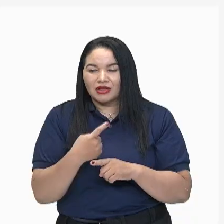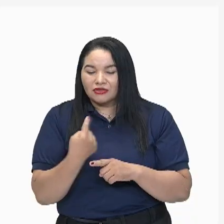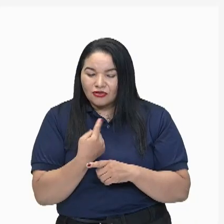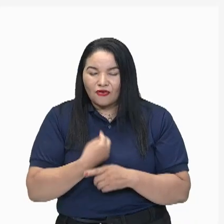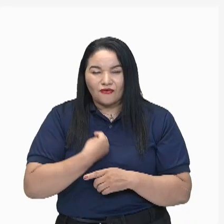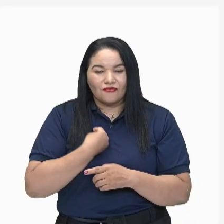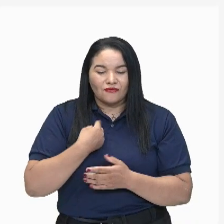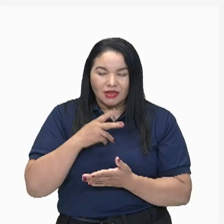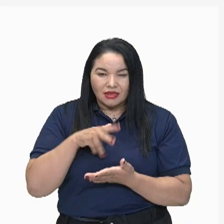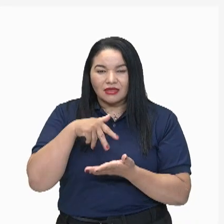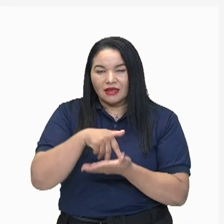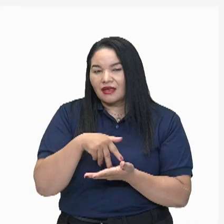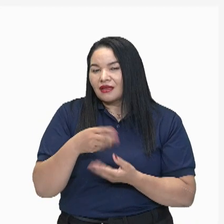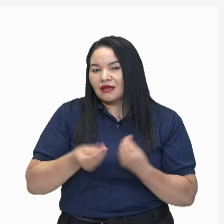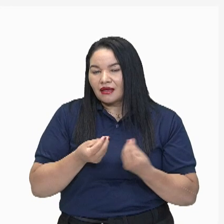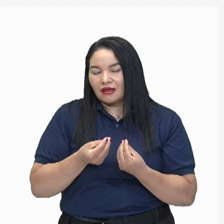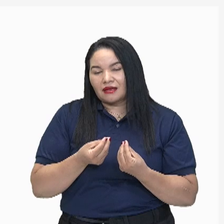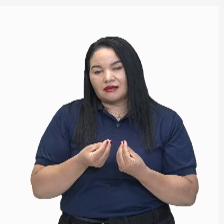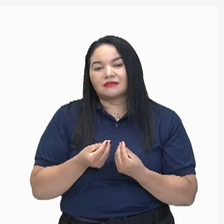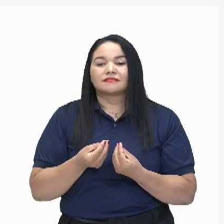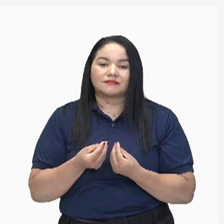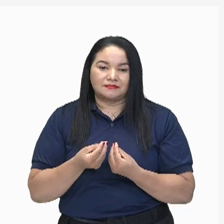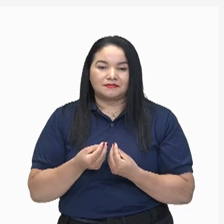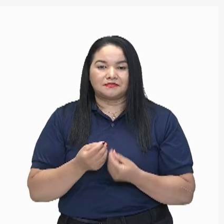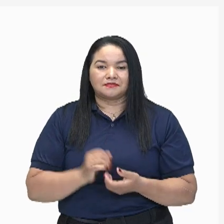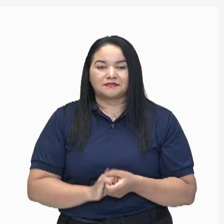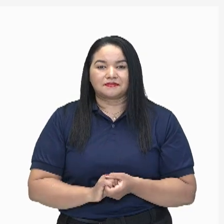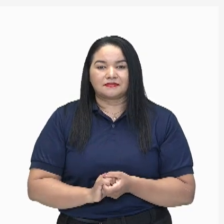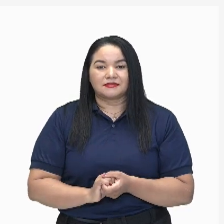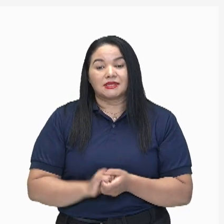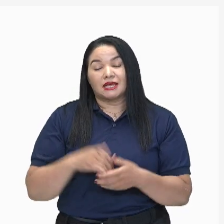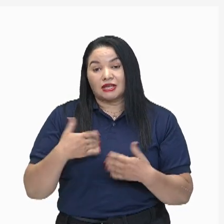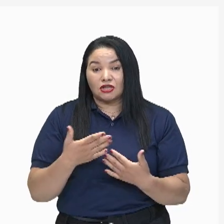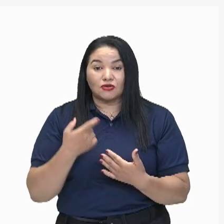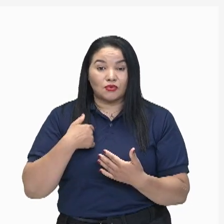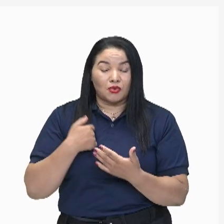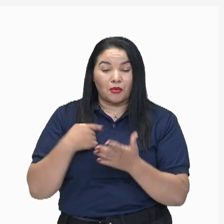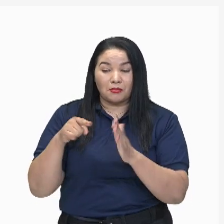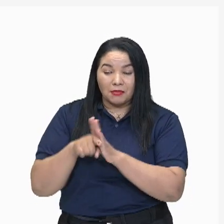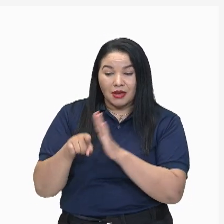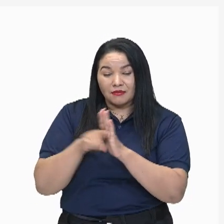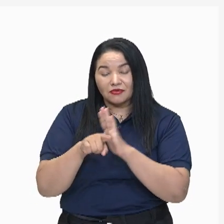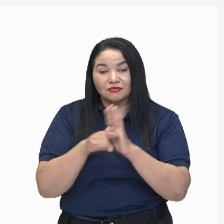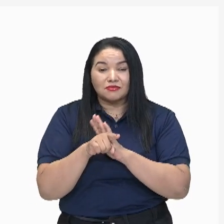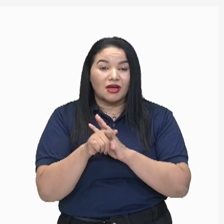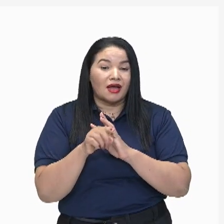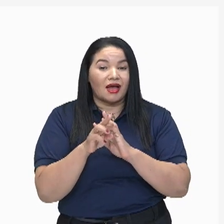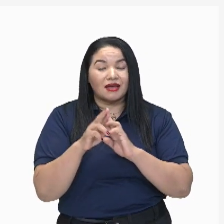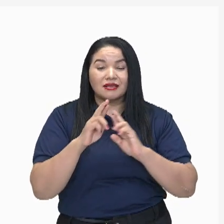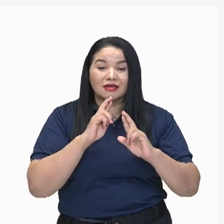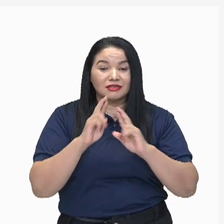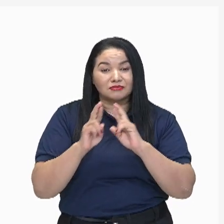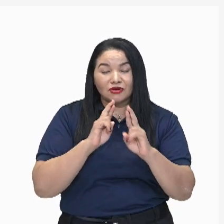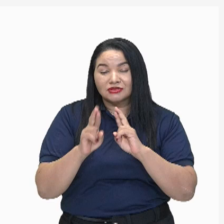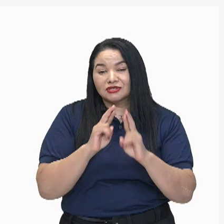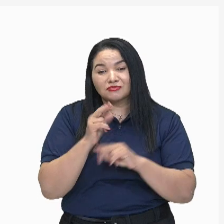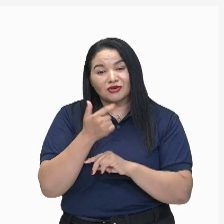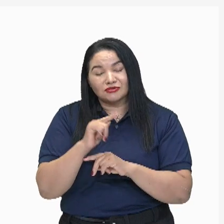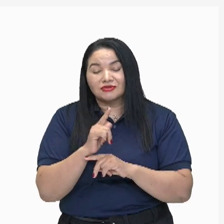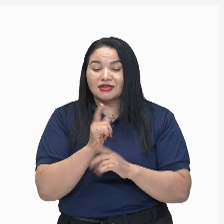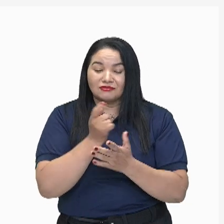Continuando, a gente tem: enquanto eu tiver perguntas e não houver resposta, continuarei a